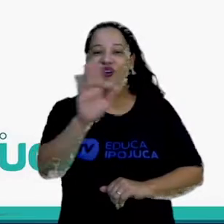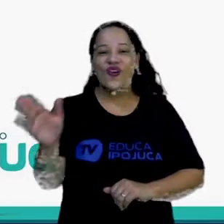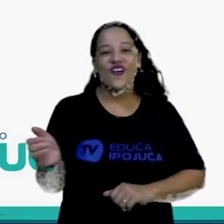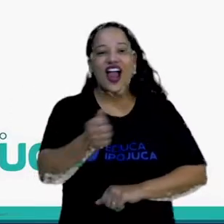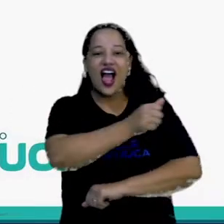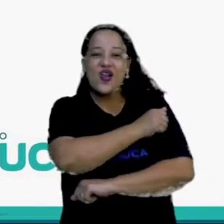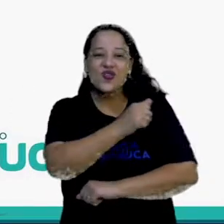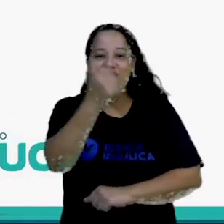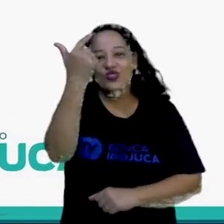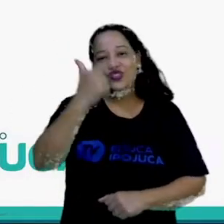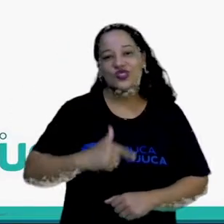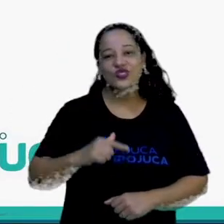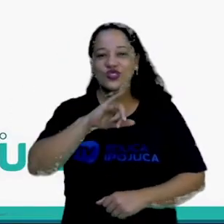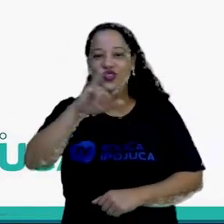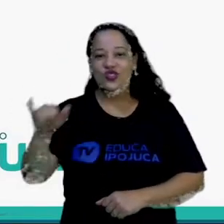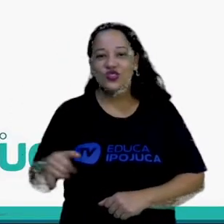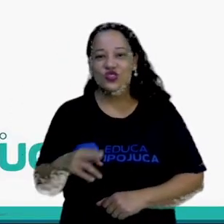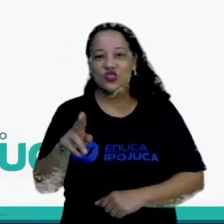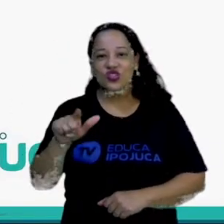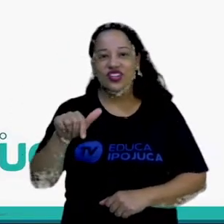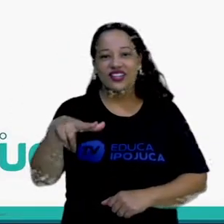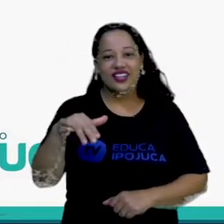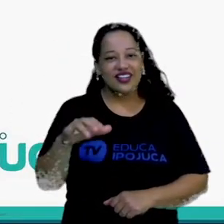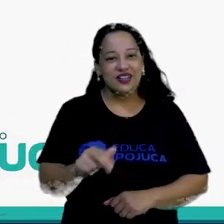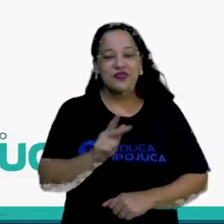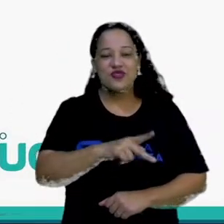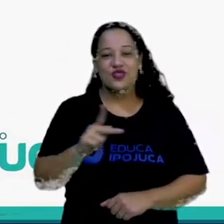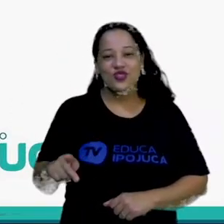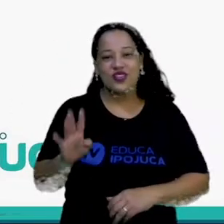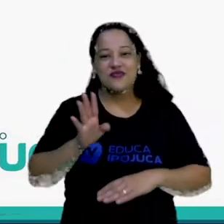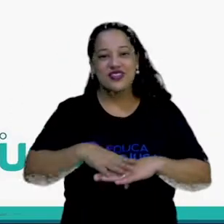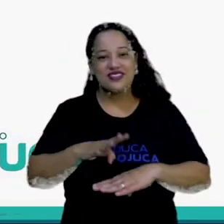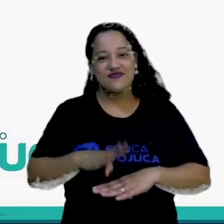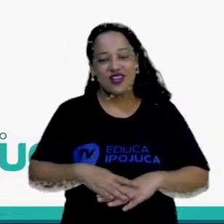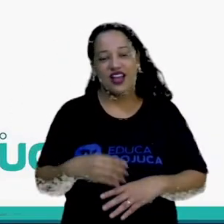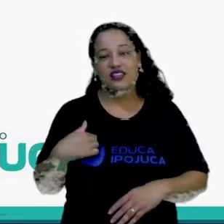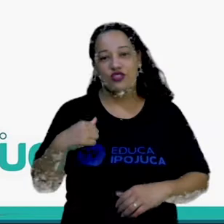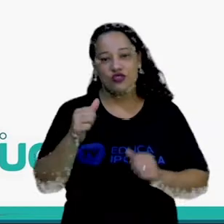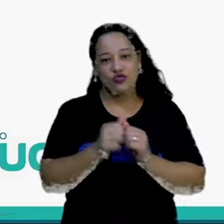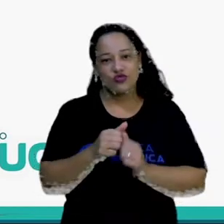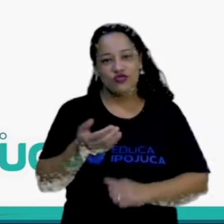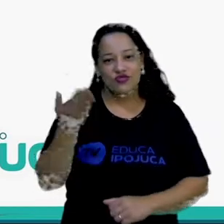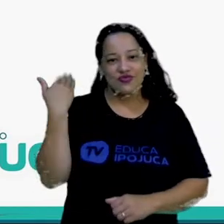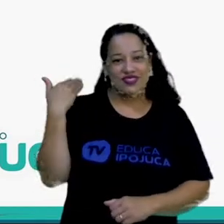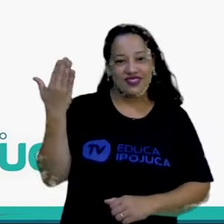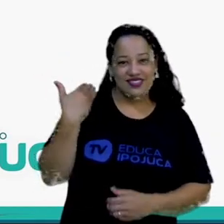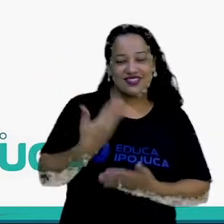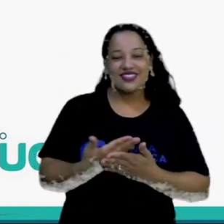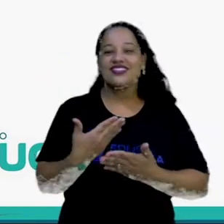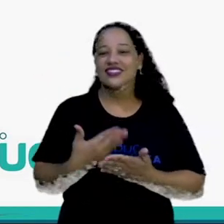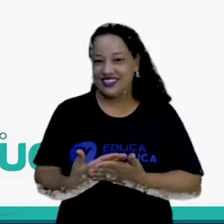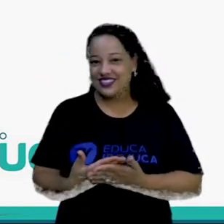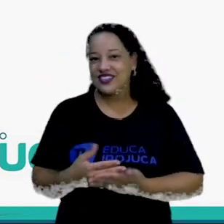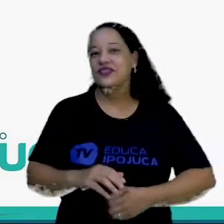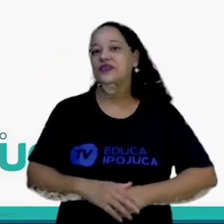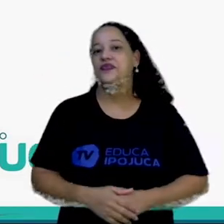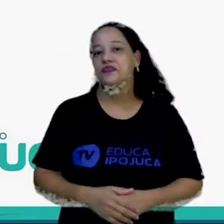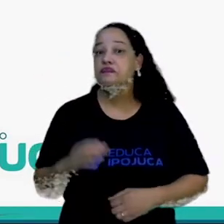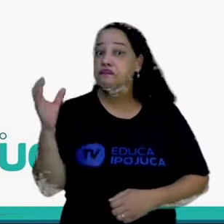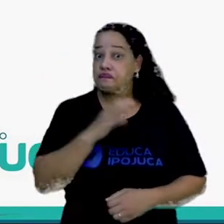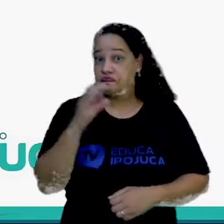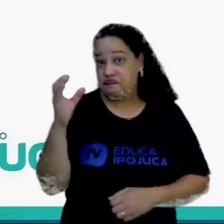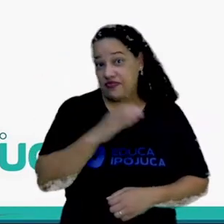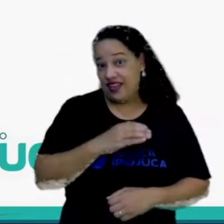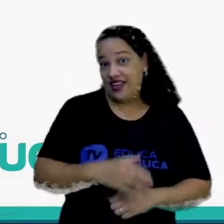Olá, alunos! Sou Juliana Arcanjo, professora de matemática. Estive com vocês nas últimas aulas. Não